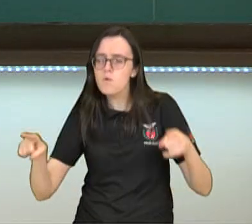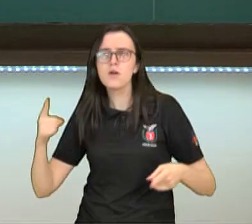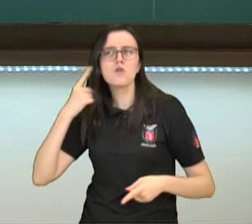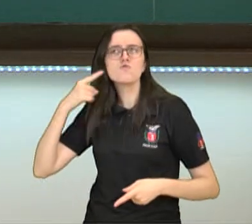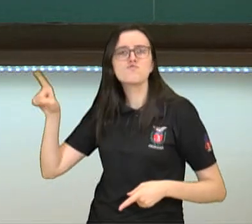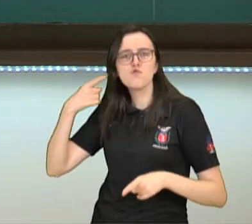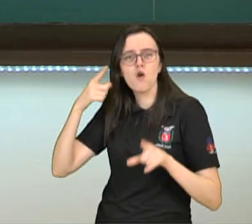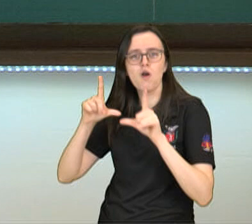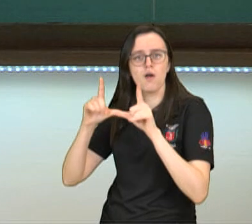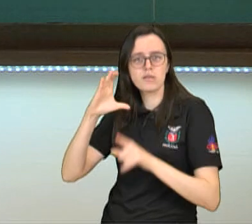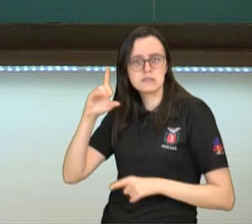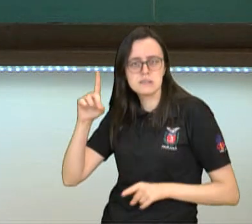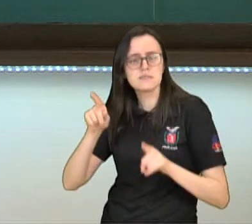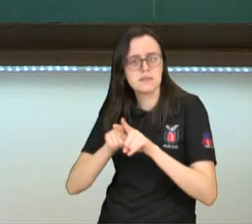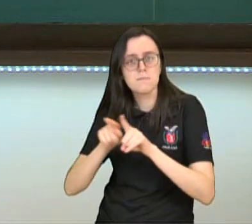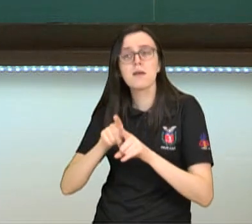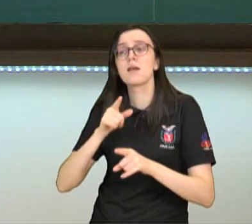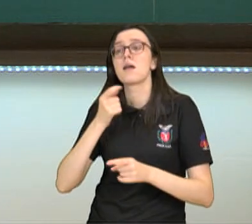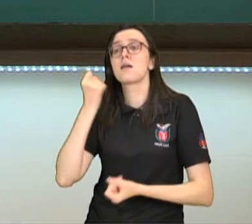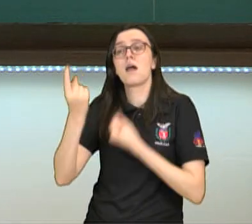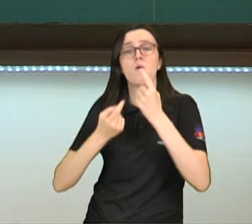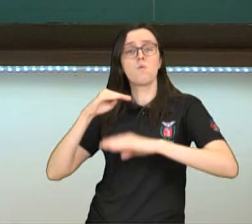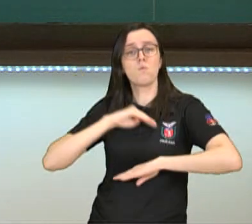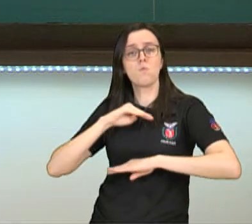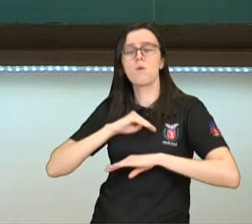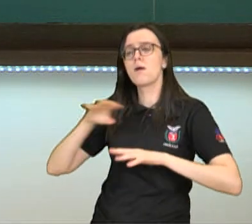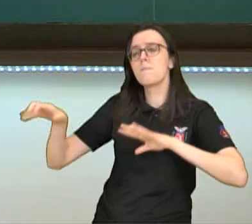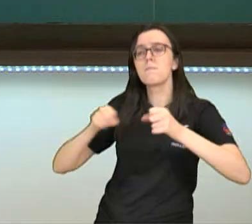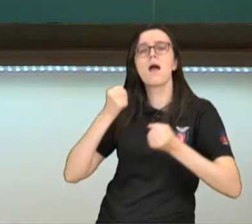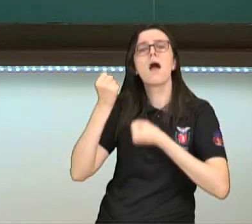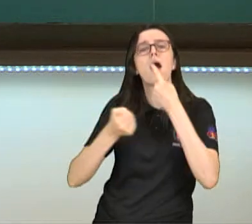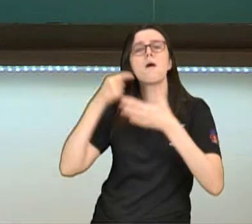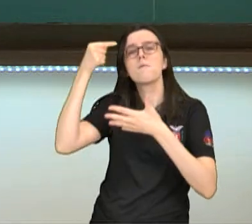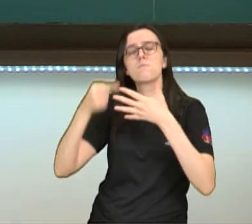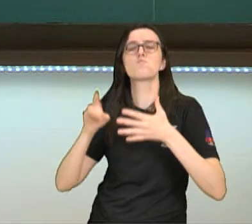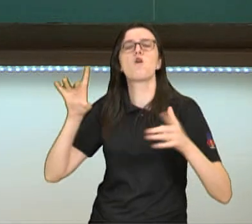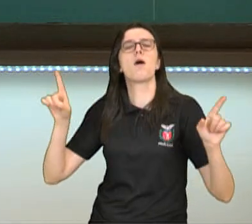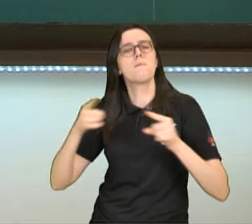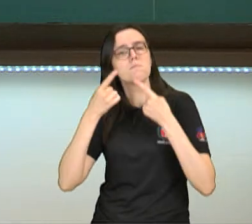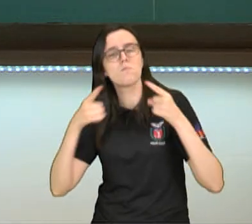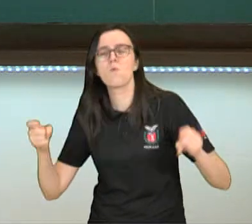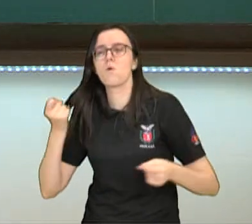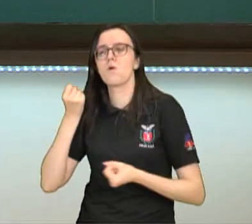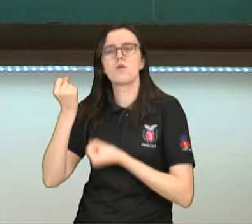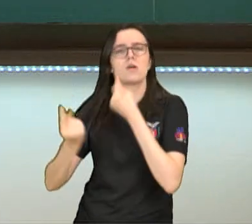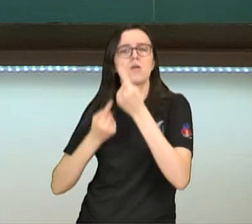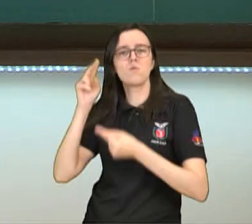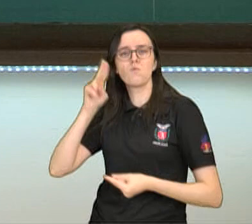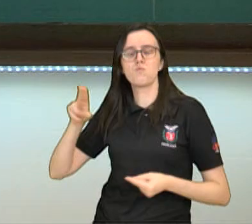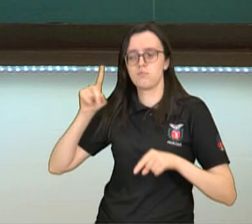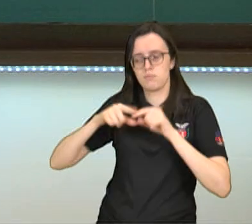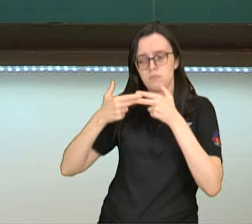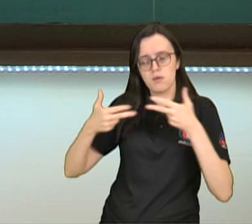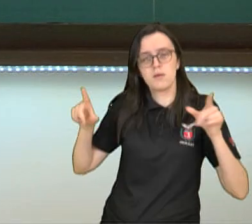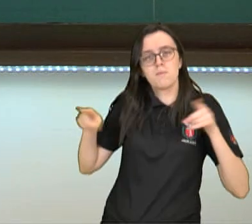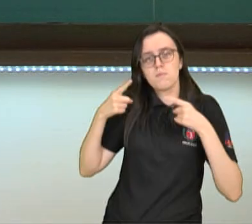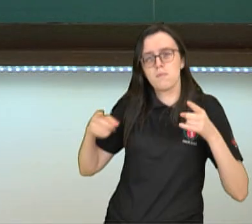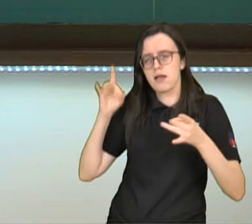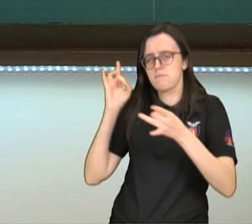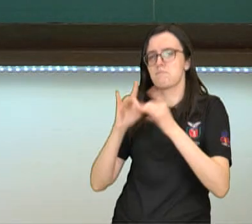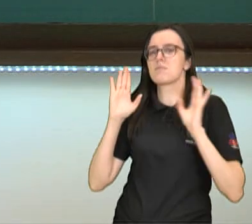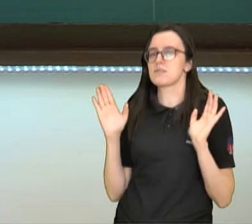ritmo dominicano. Em outros casos, eles pegam apenas alguns elementos musicais, algum instrumento específico